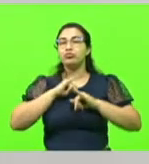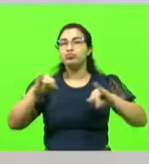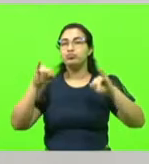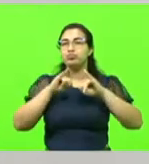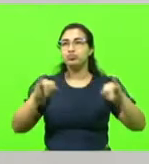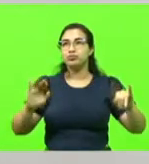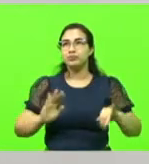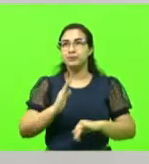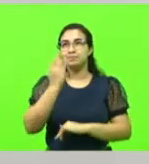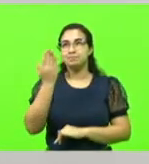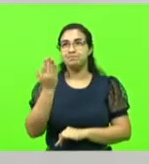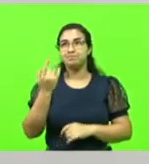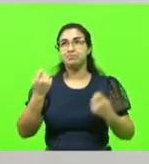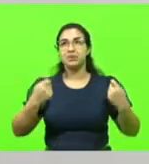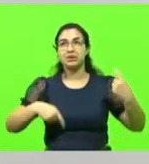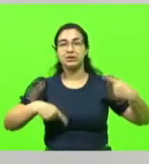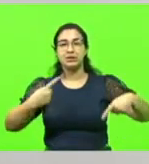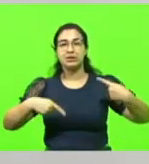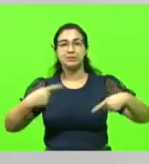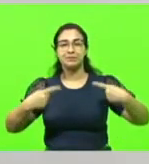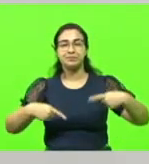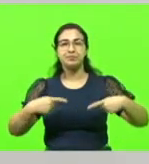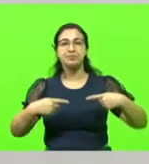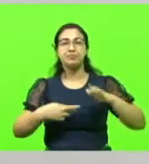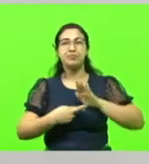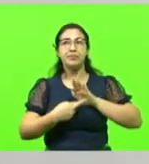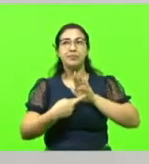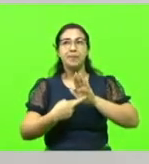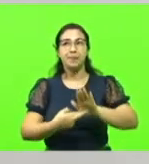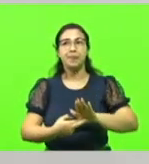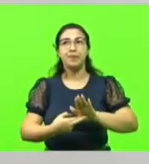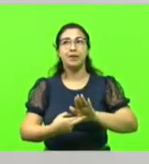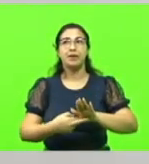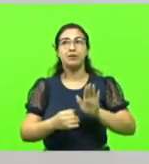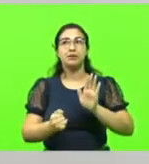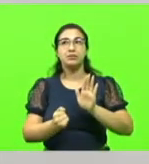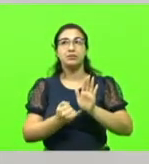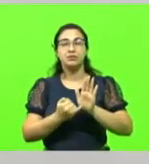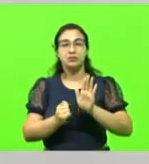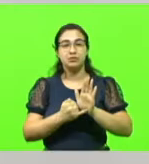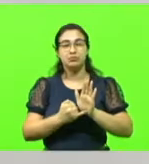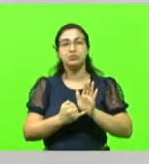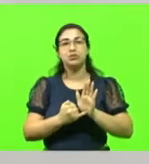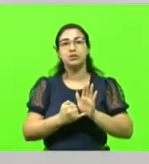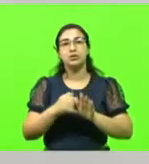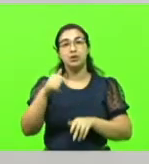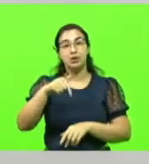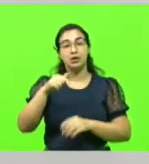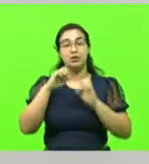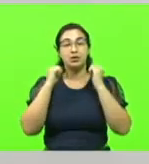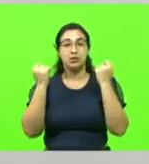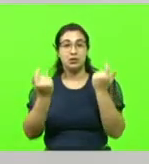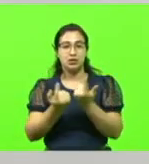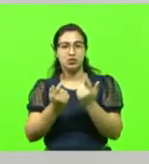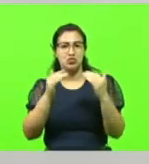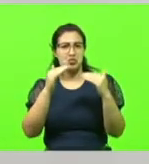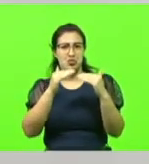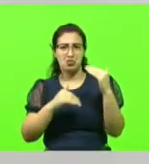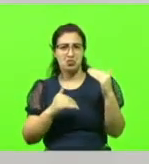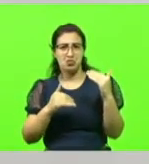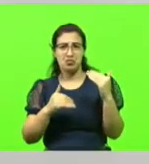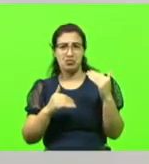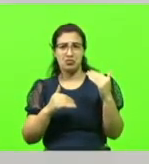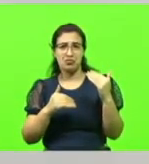devemos discutir questões relacionadas à tributação dentro dessa casa. Essa é uma das enormes. Só pelo fato de não concordar comigo, isso não pode